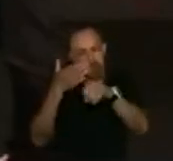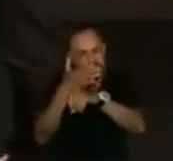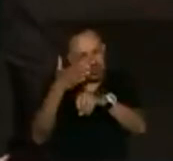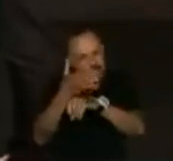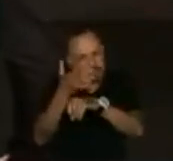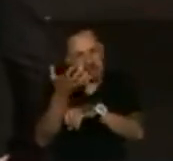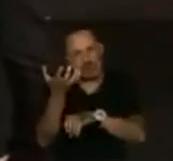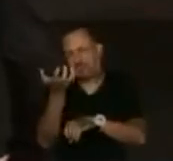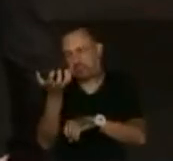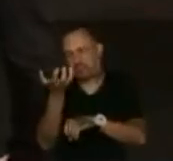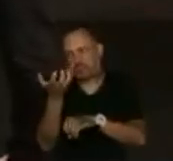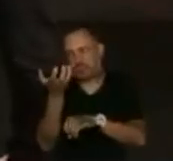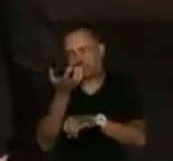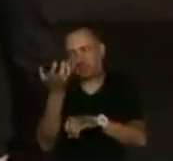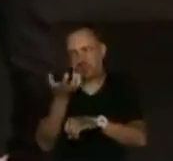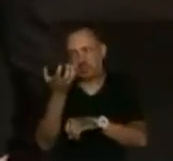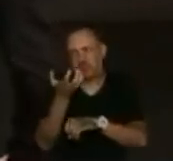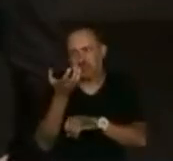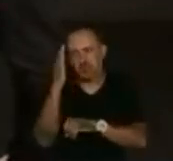participarem aqui com a gente e tentar